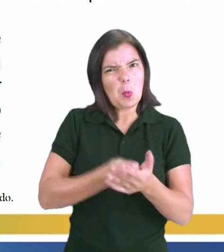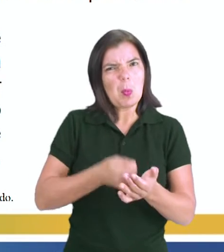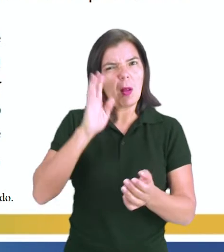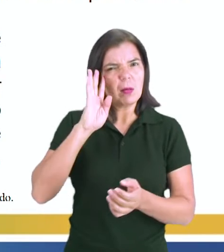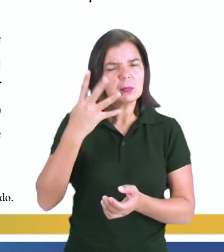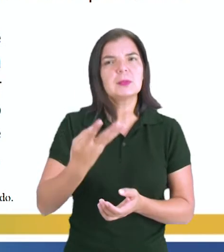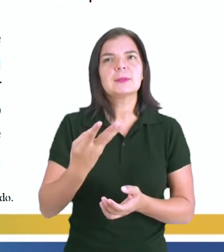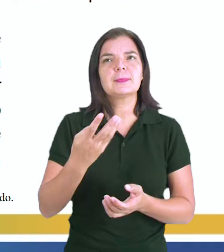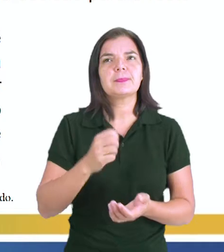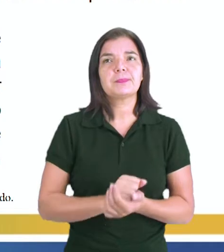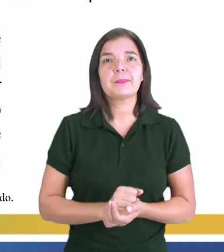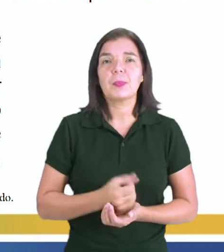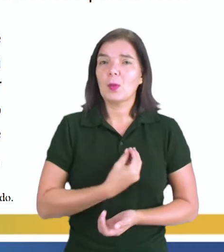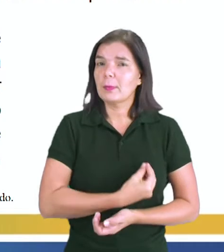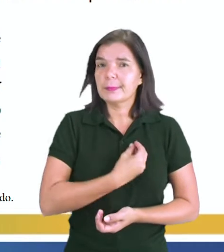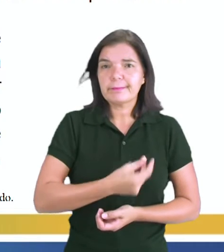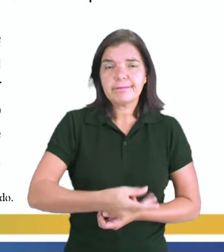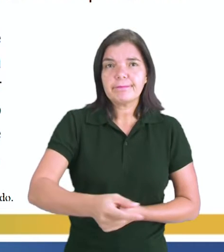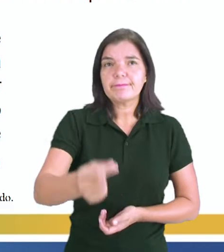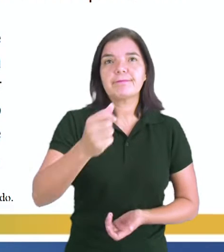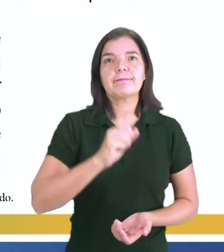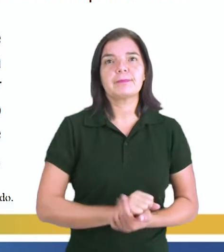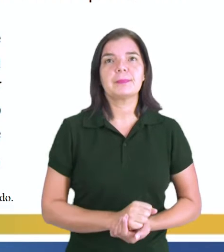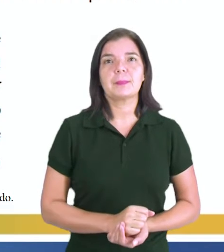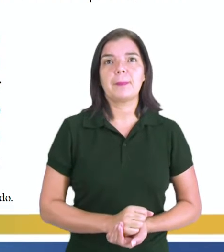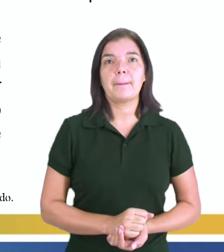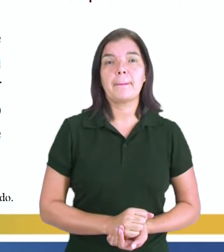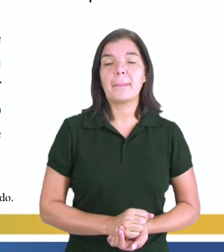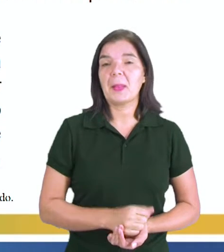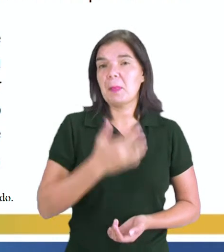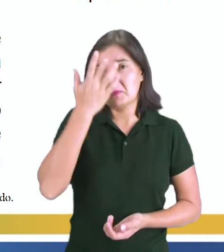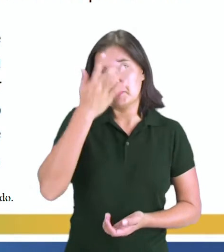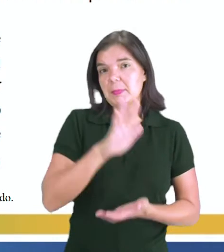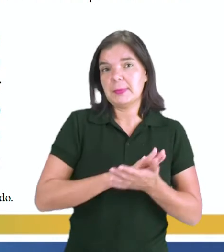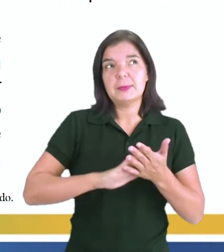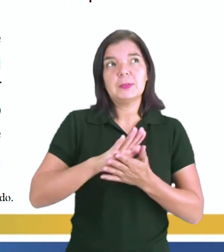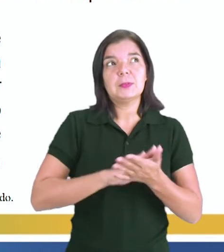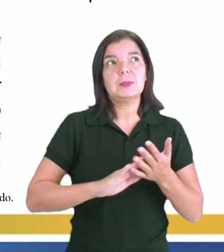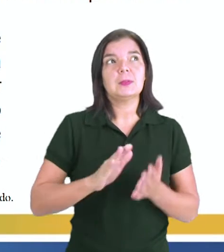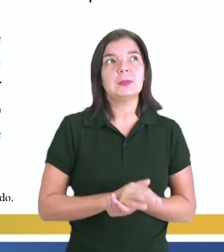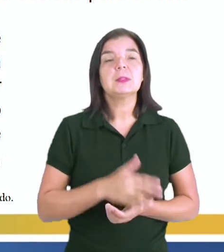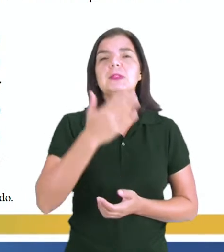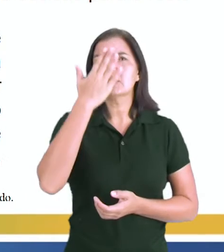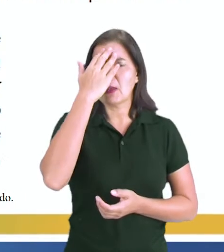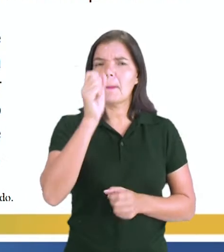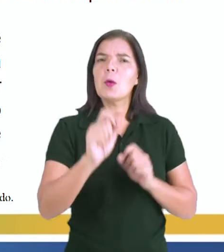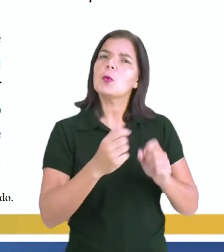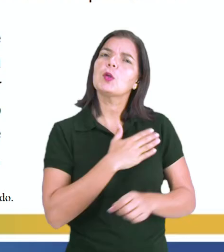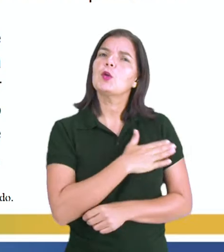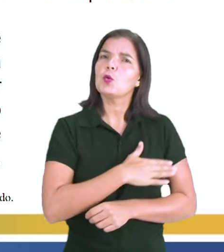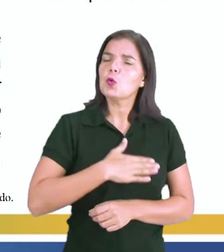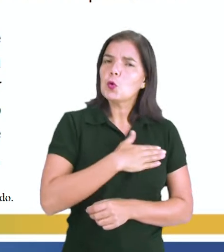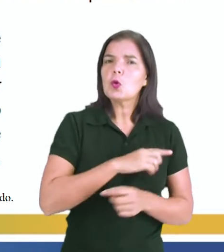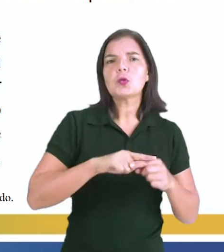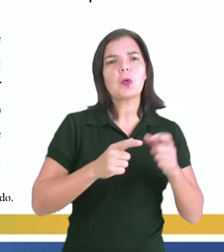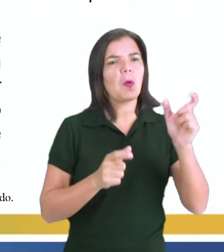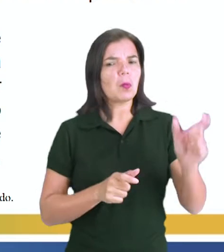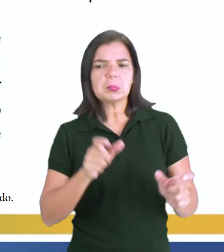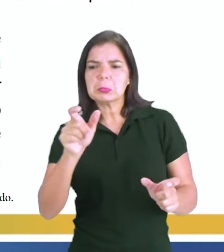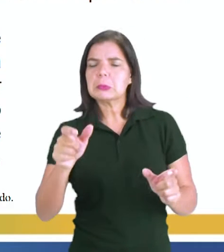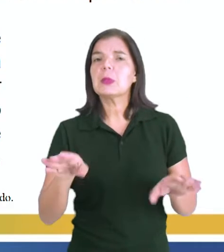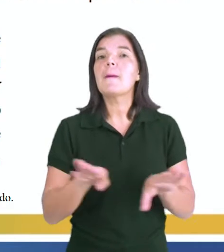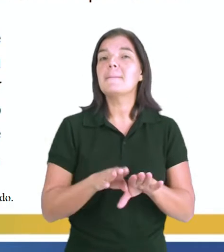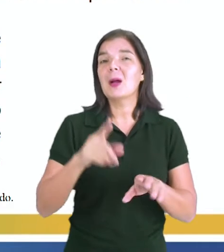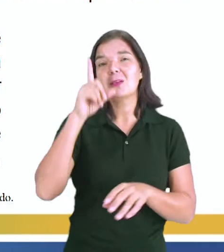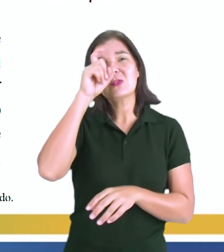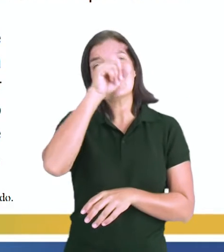tomar uma decisão para o resto da sua vida, mesmo sem saber. Saber que a gente gosta disso, gosta daquilo é fácil.